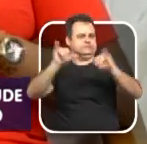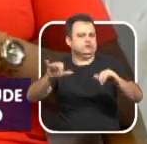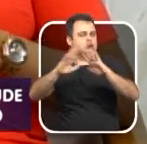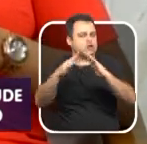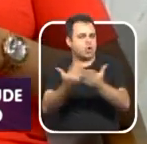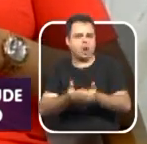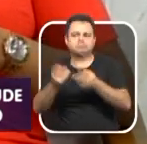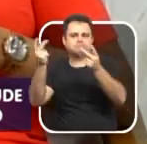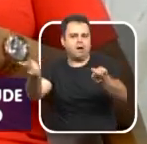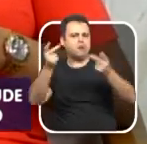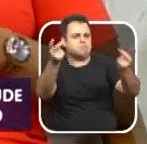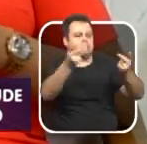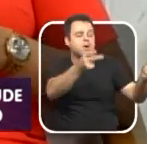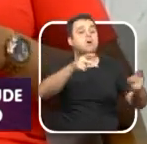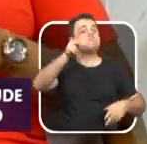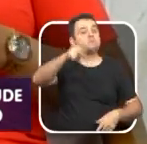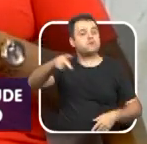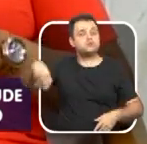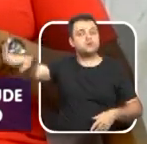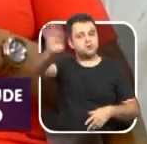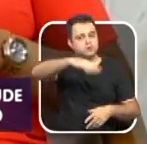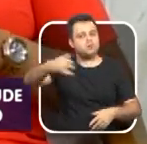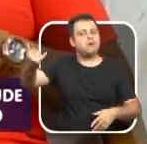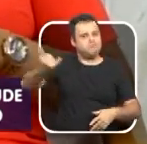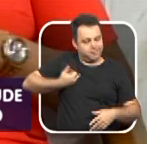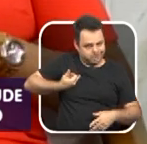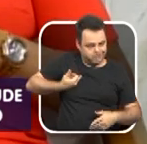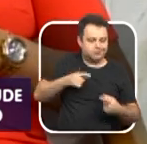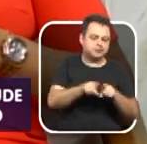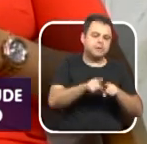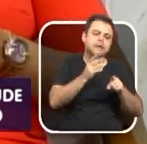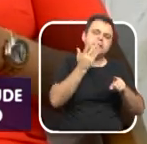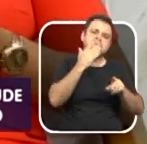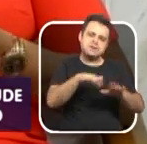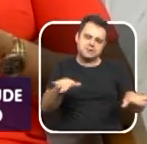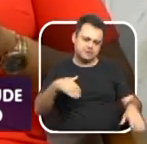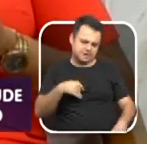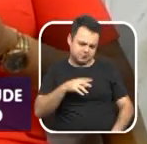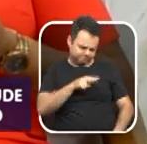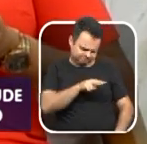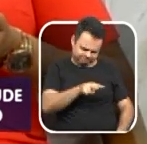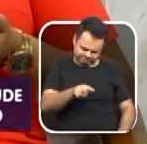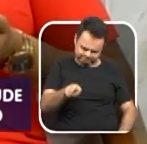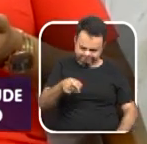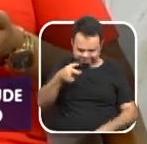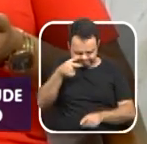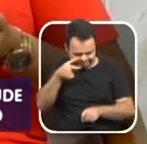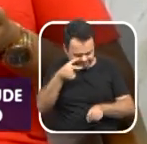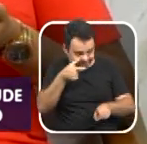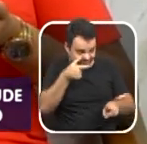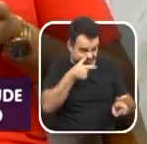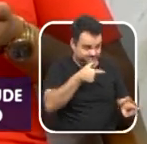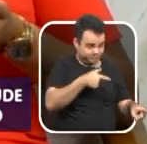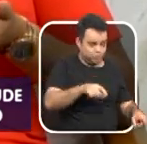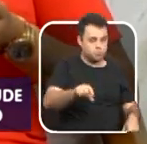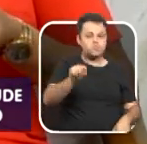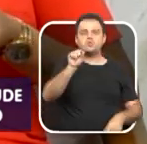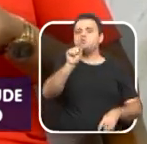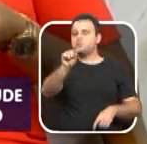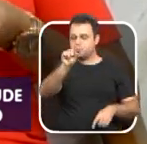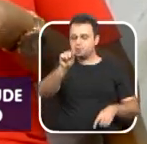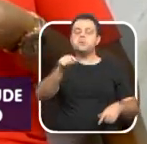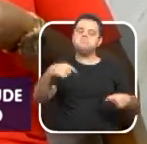era importante ter essa política mesmo, né, dentro essa política pública que eu falo, né, dentro